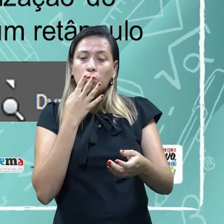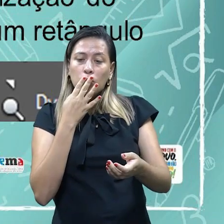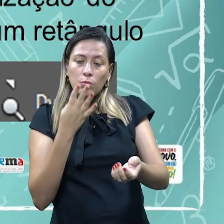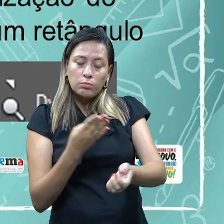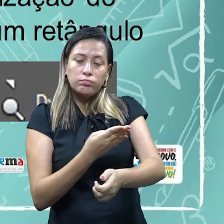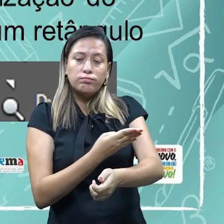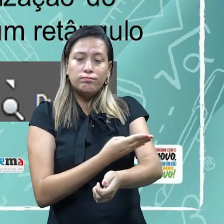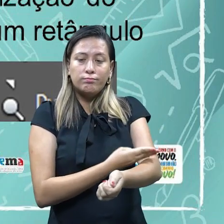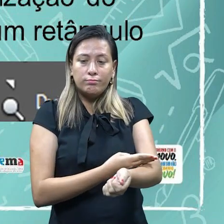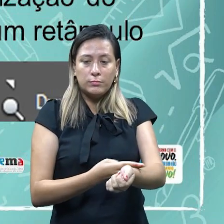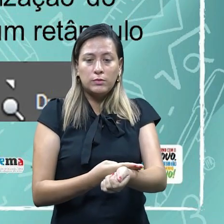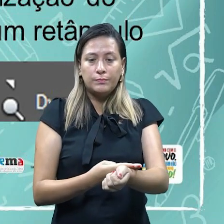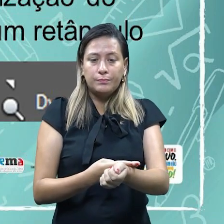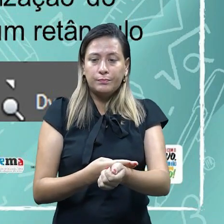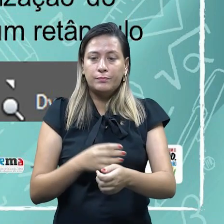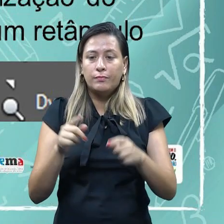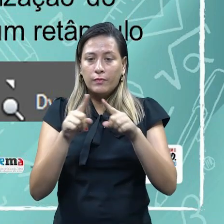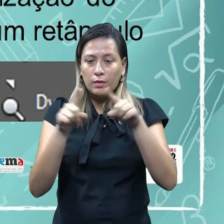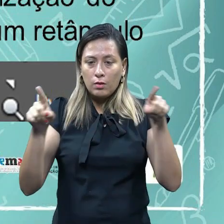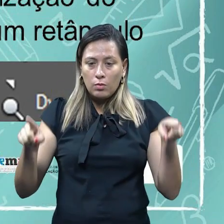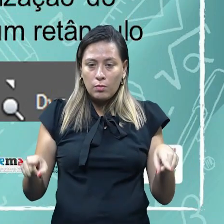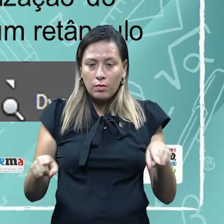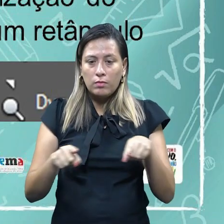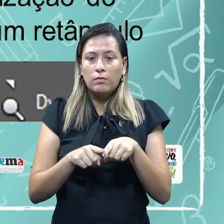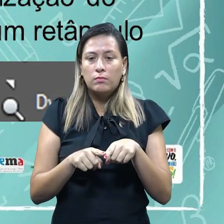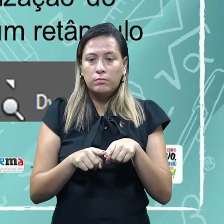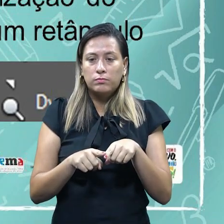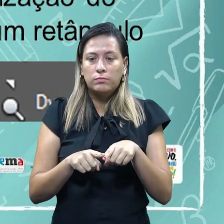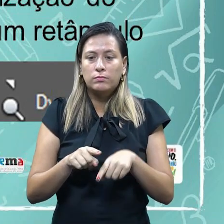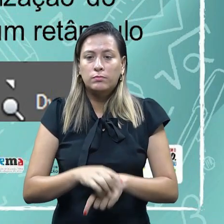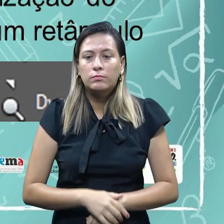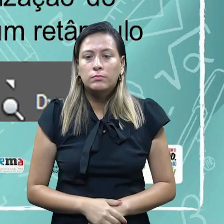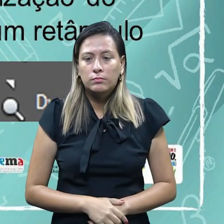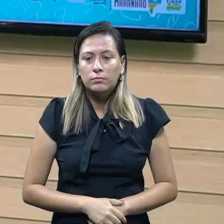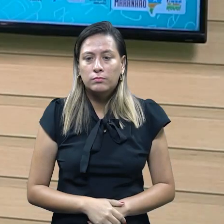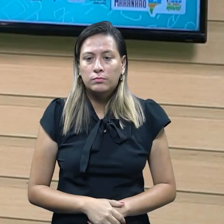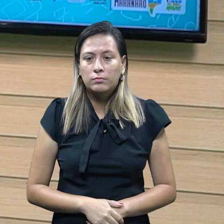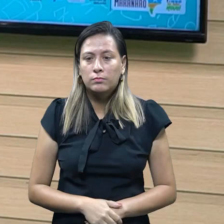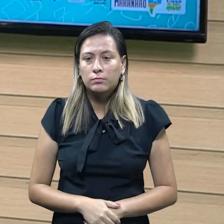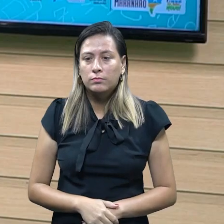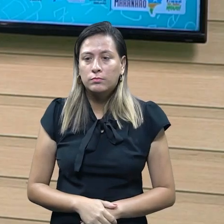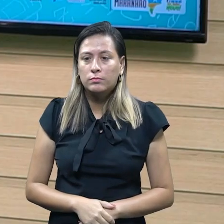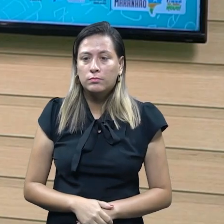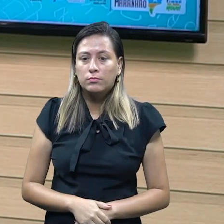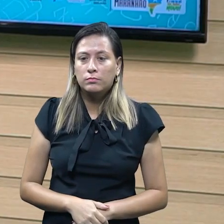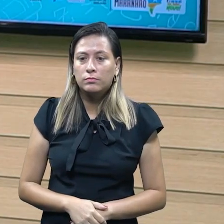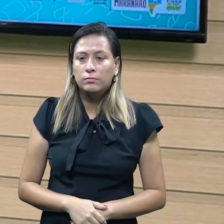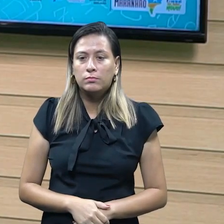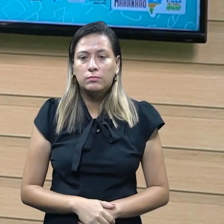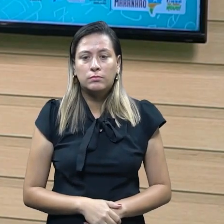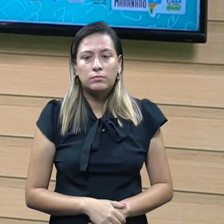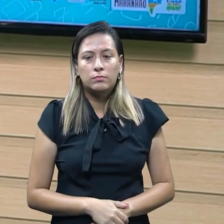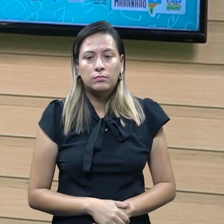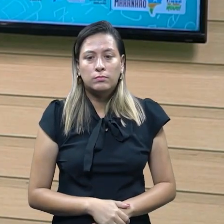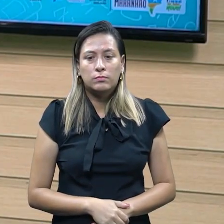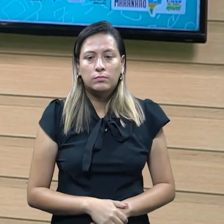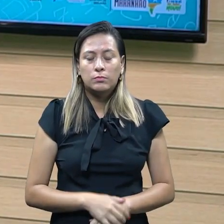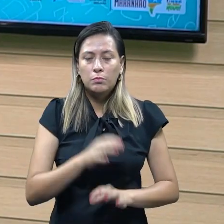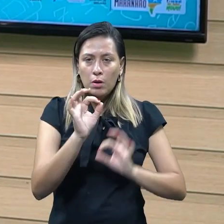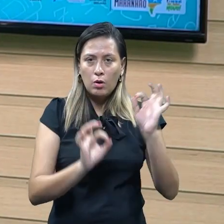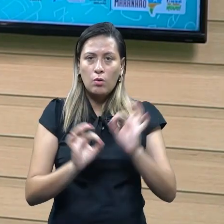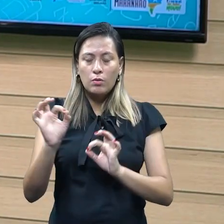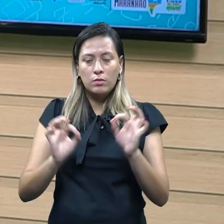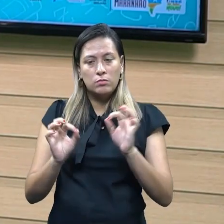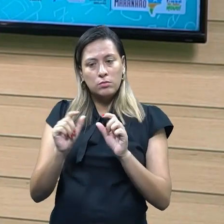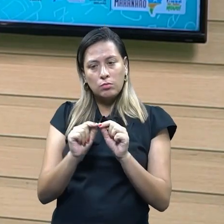retângulo branco é um retângulo para um novo ajuste do zoom. O Zoom Dynamic, ou